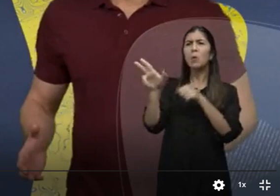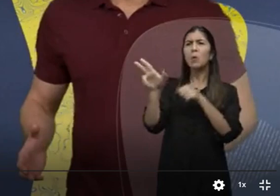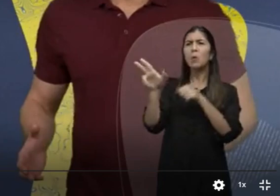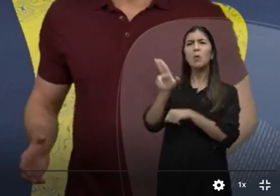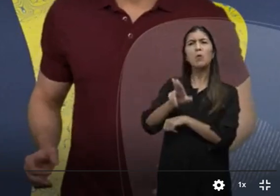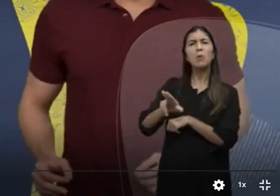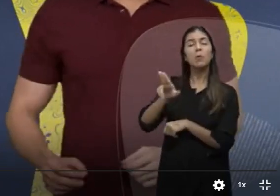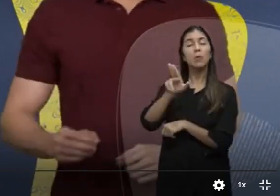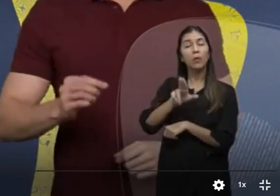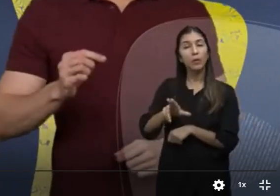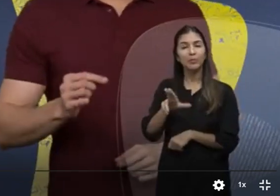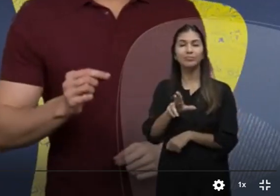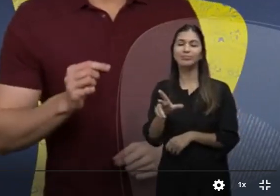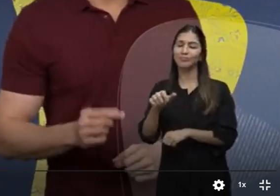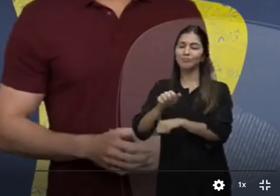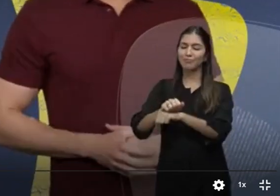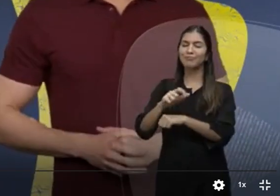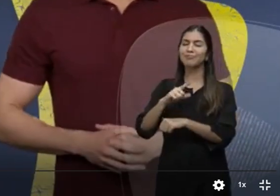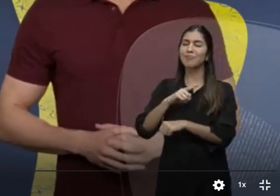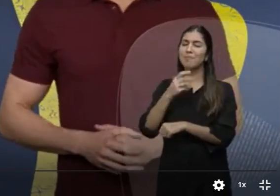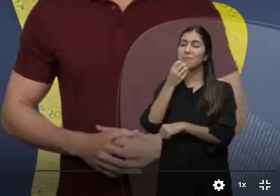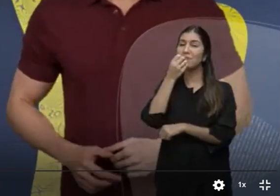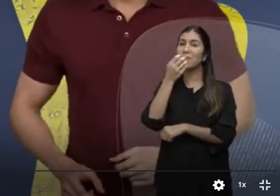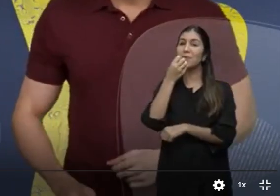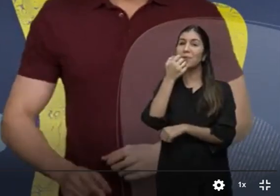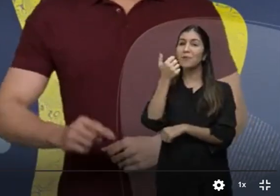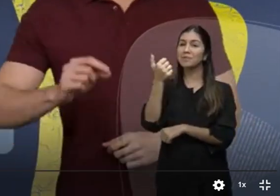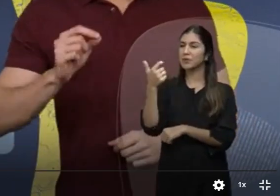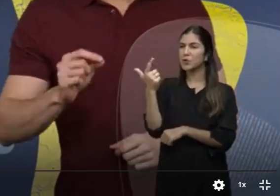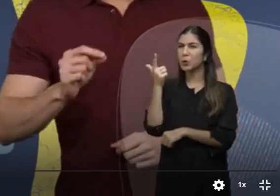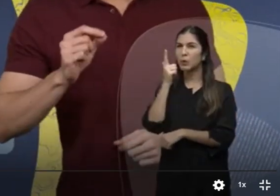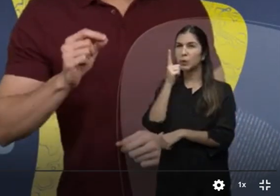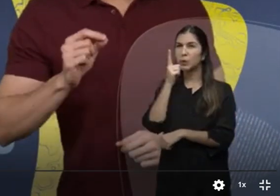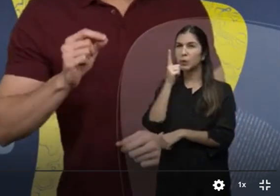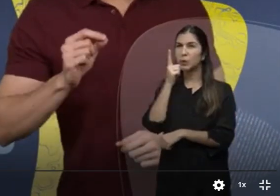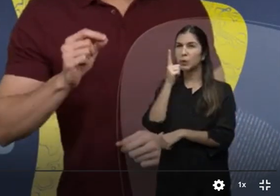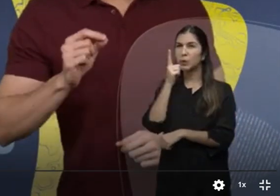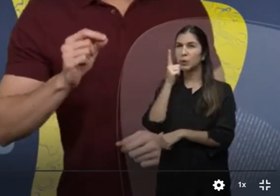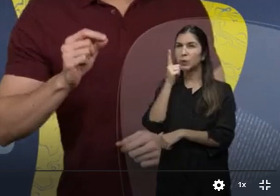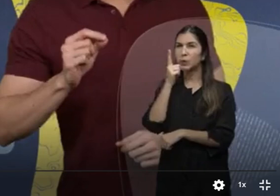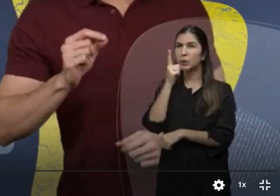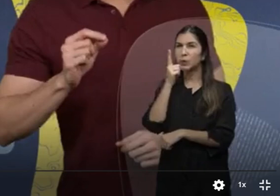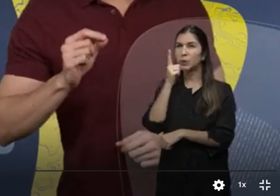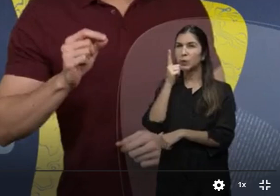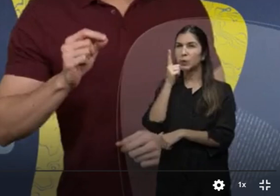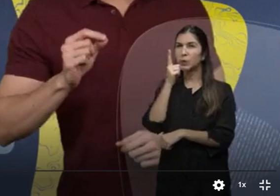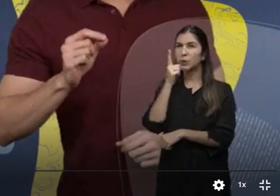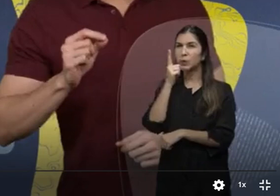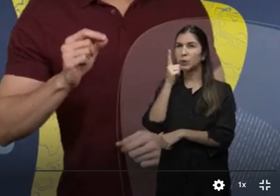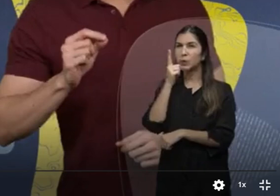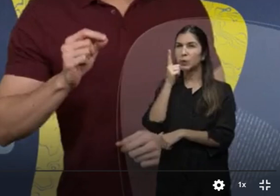Bom, o concreto tem uma grande vantagem. Ele resiste muito